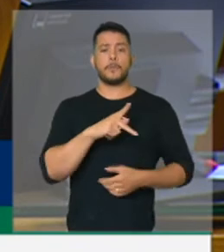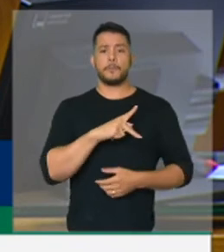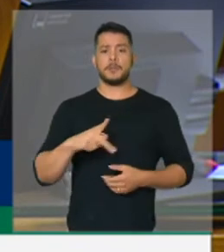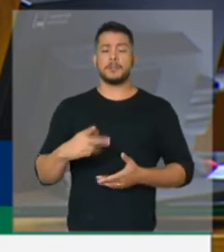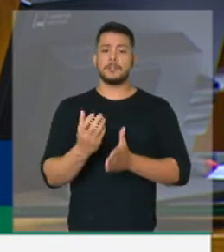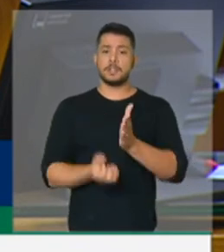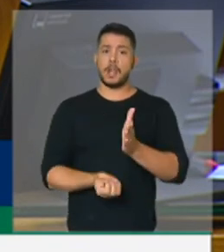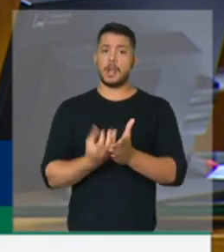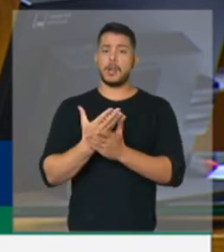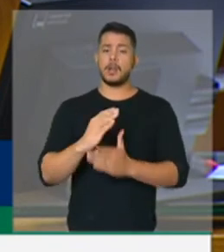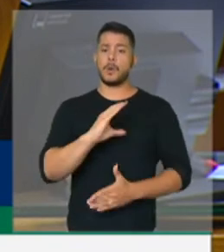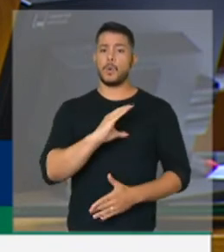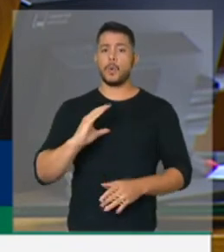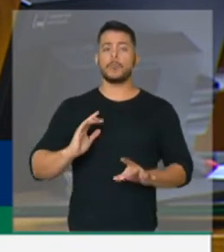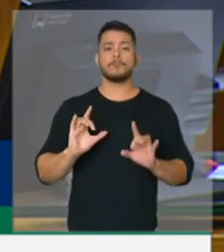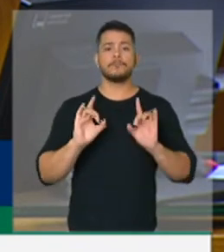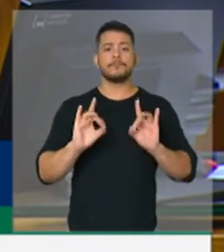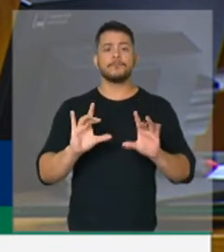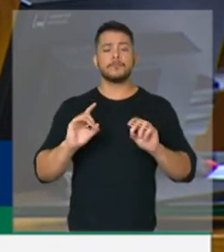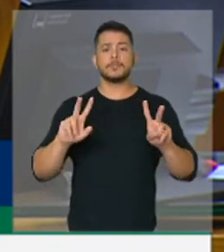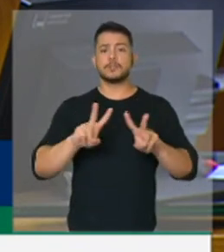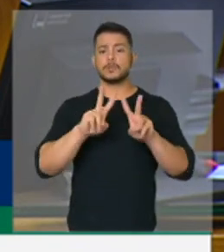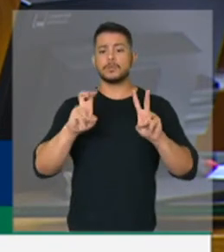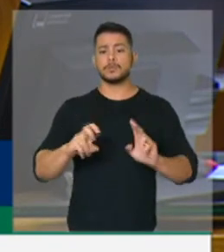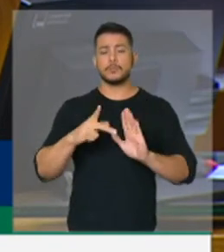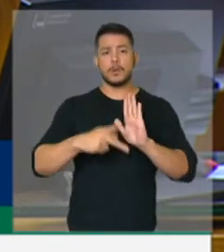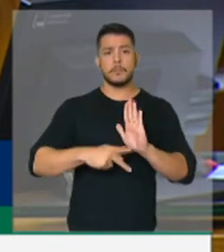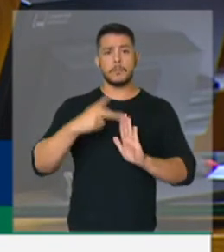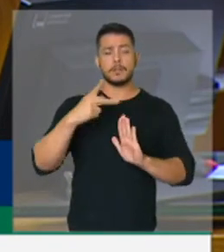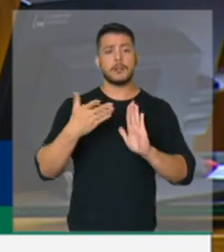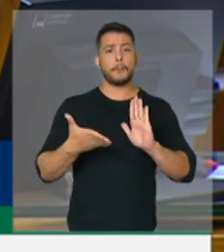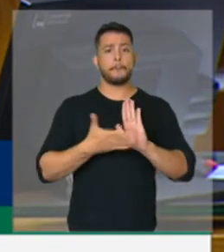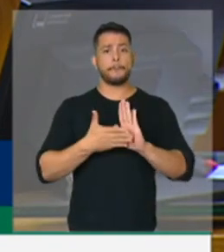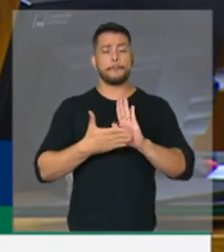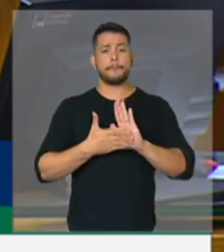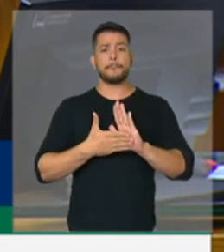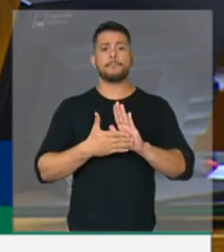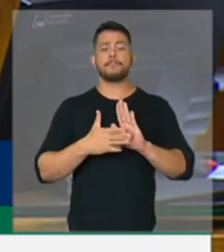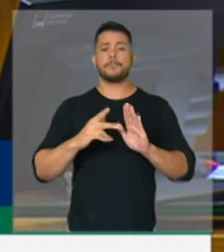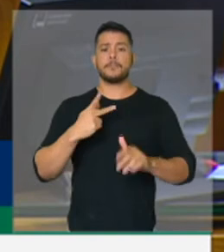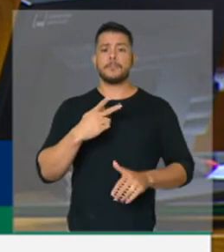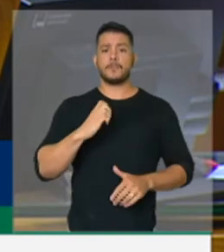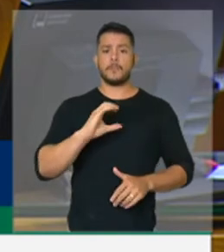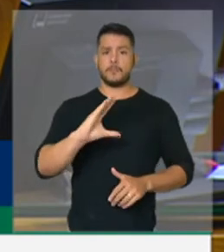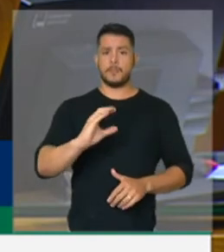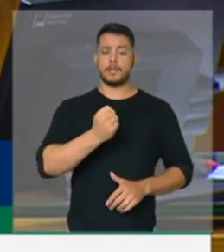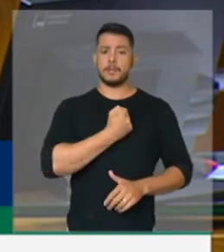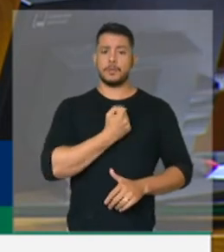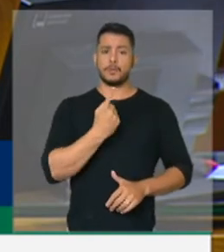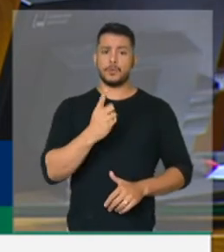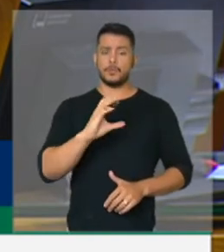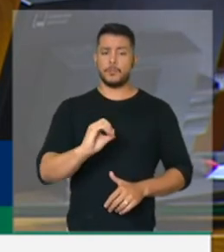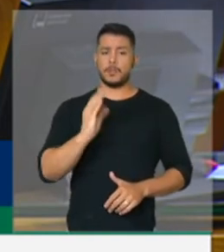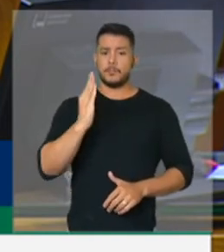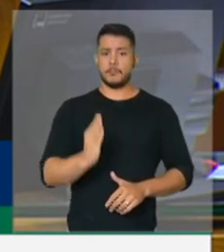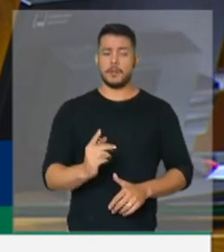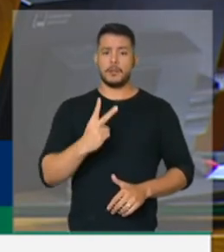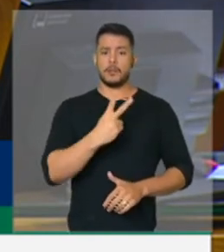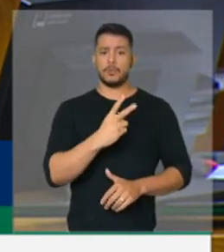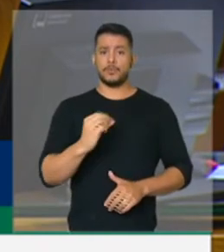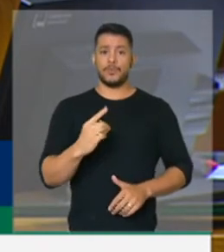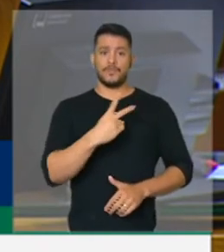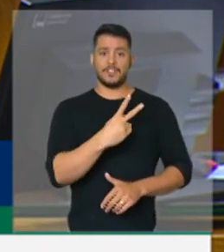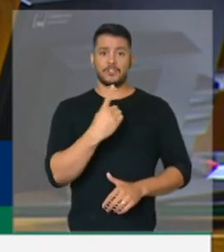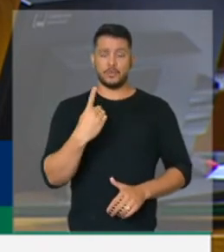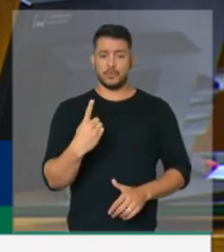especial destinada a proferir parecer à proposta de emenda à Constituição número 10 de 2021,